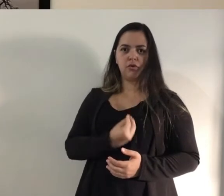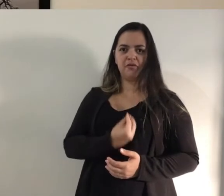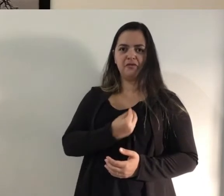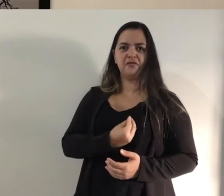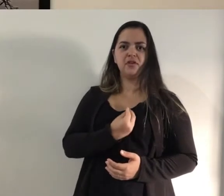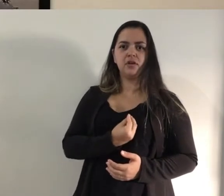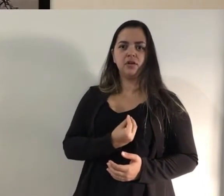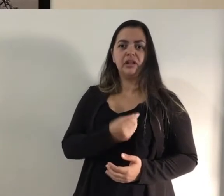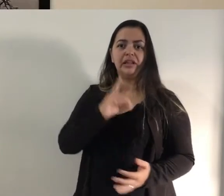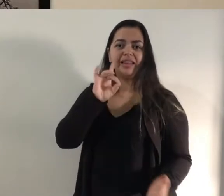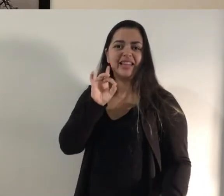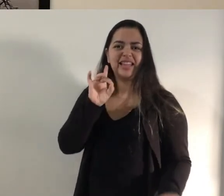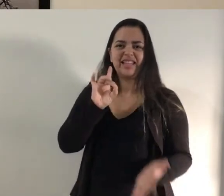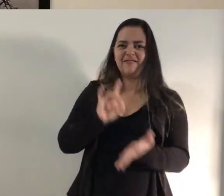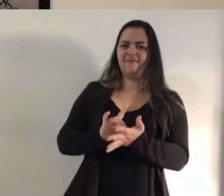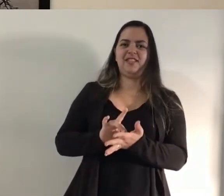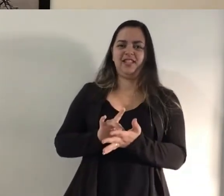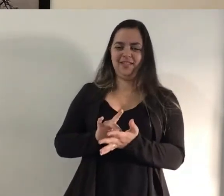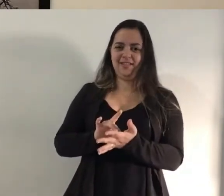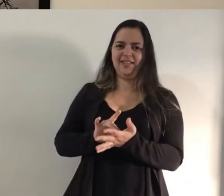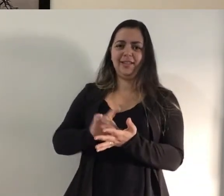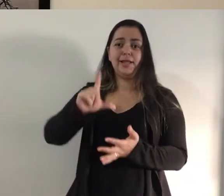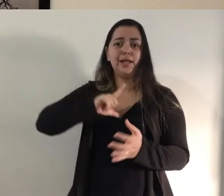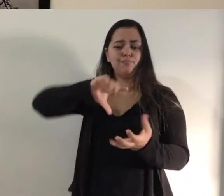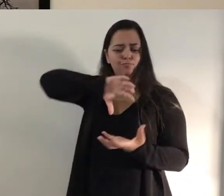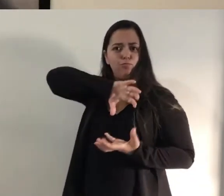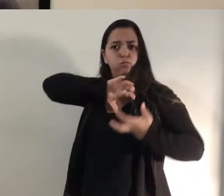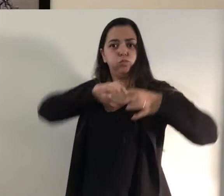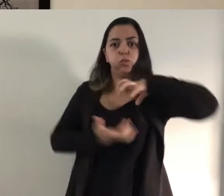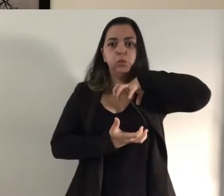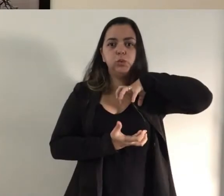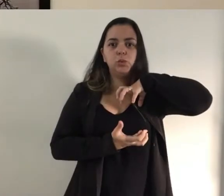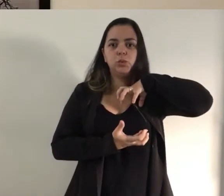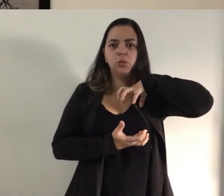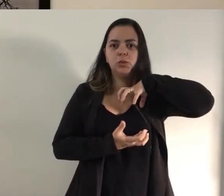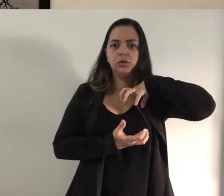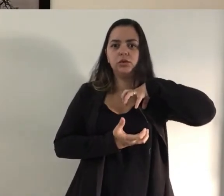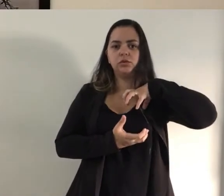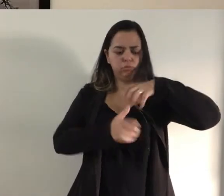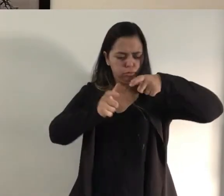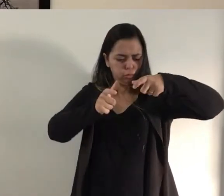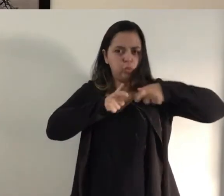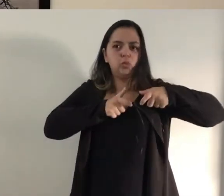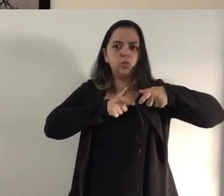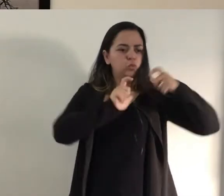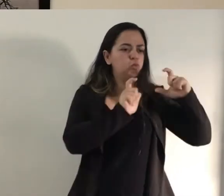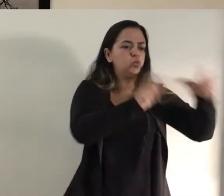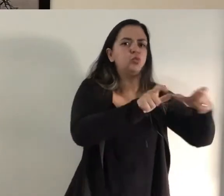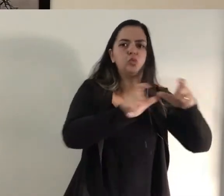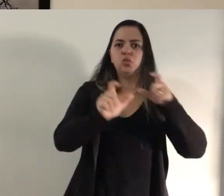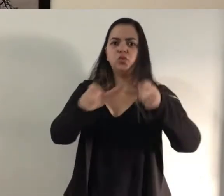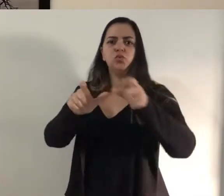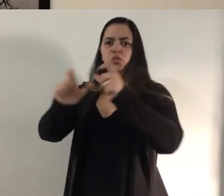E aí, a transformação, aonde Cristo chega, aonde o Cristo